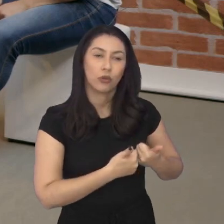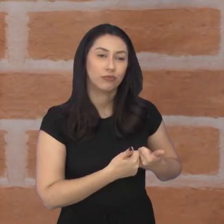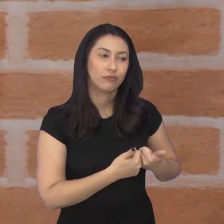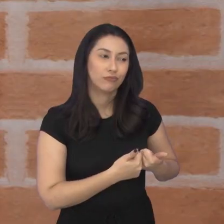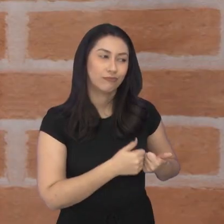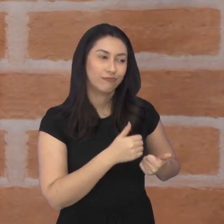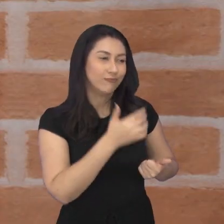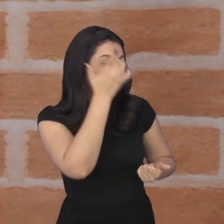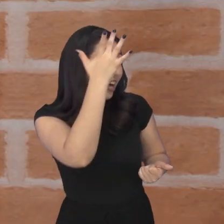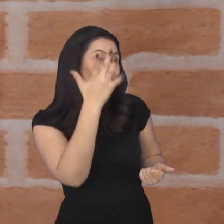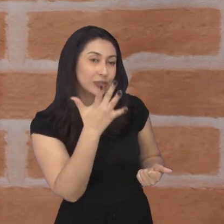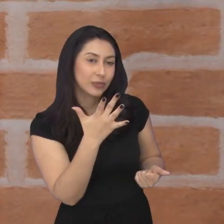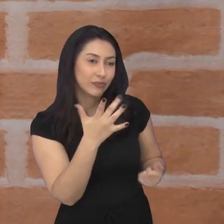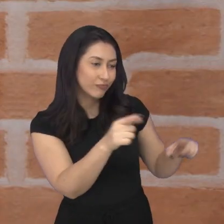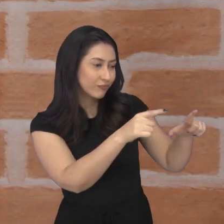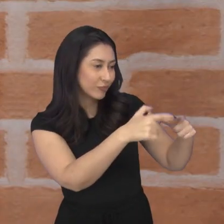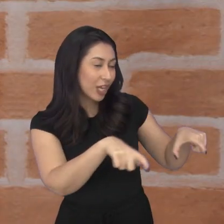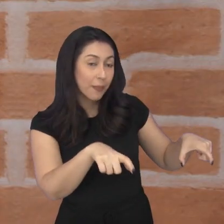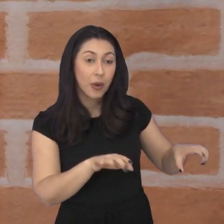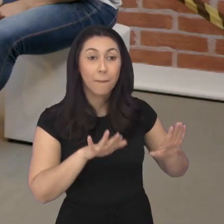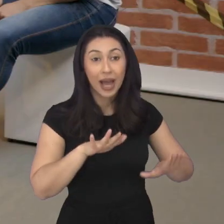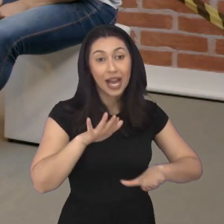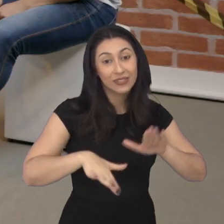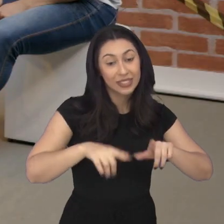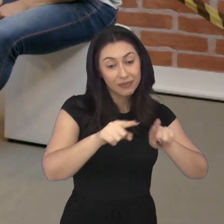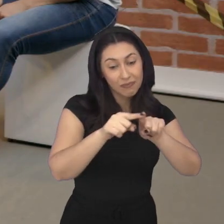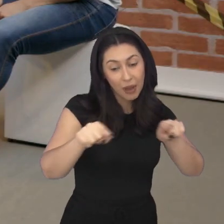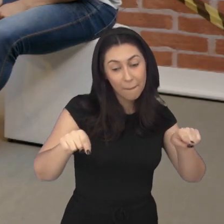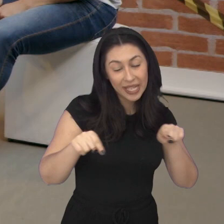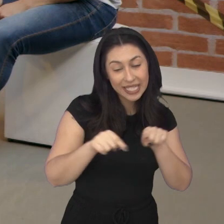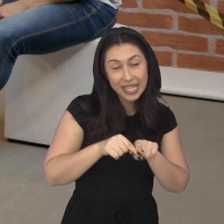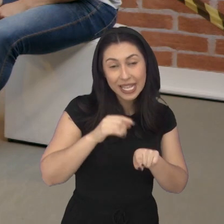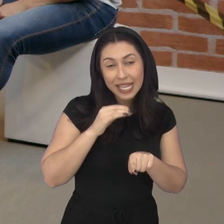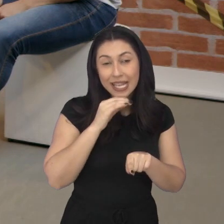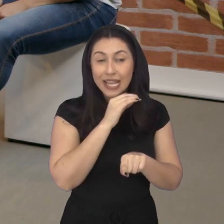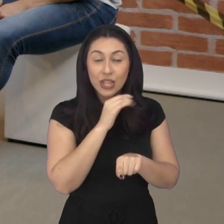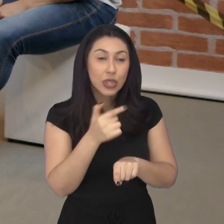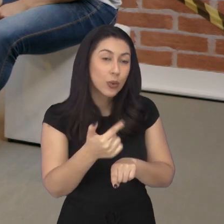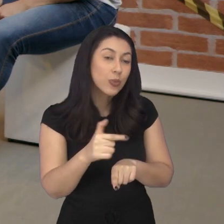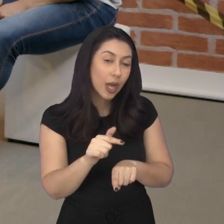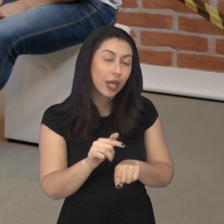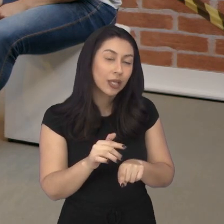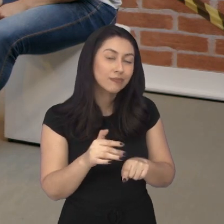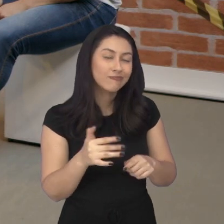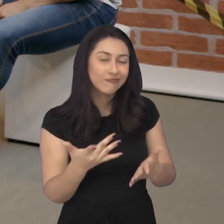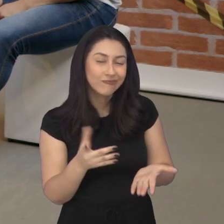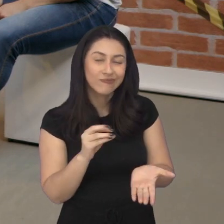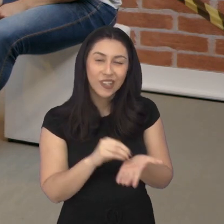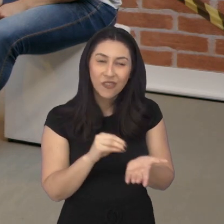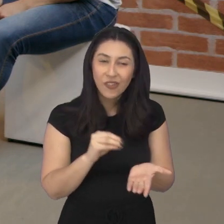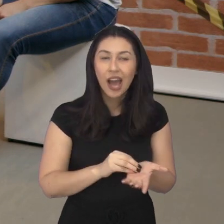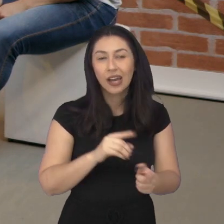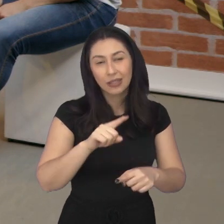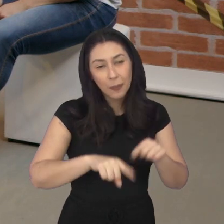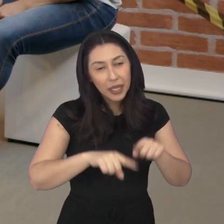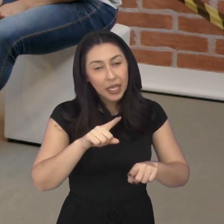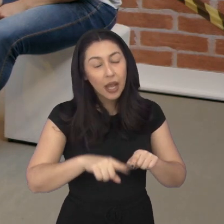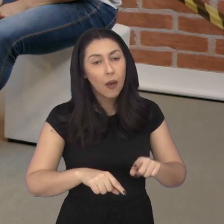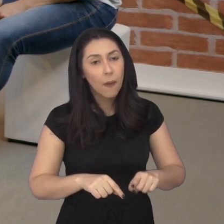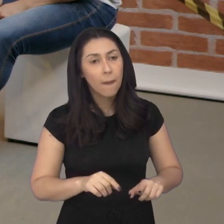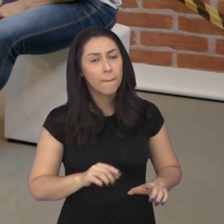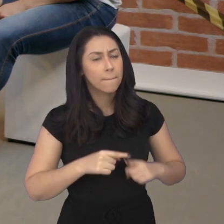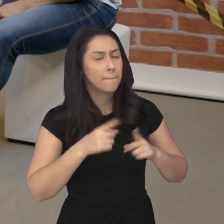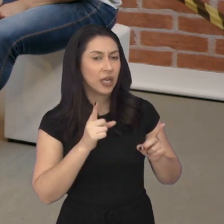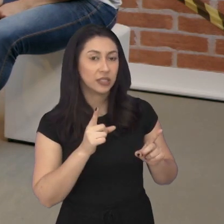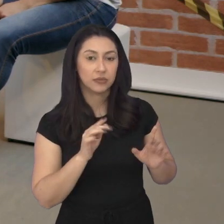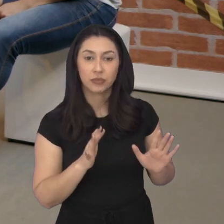aquecida, né? Então, nem todo mundo, às vezes, tem acesso a uma piscina aquecida. Mas quanto mais pessoas estiverem praticando o esporte,